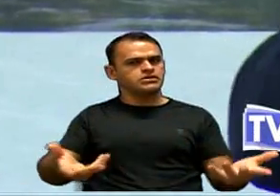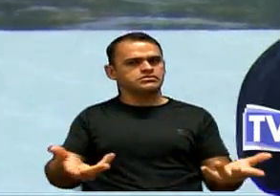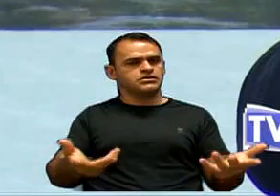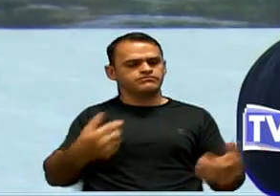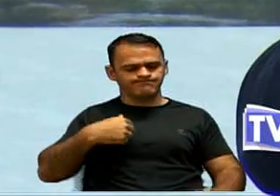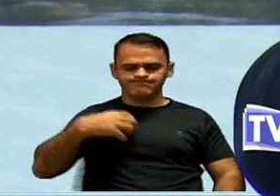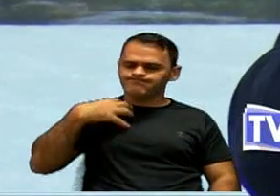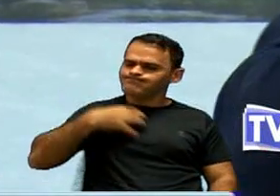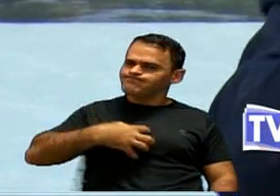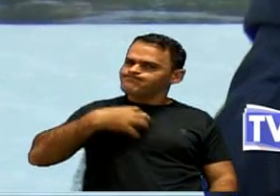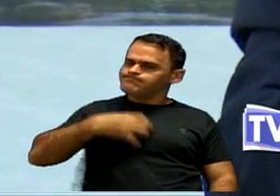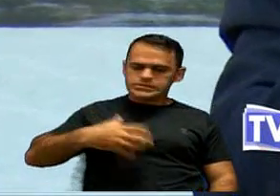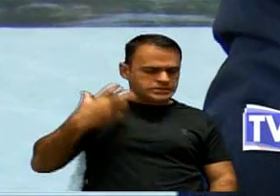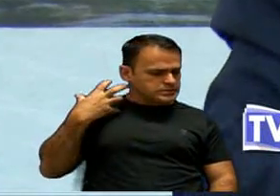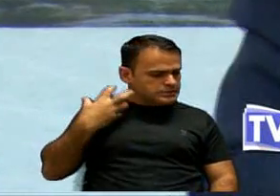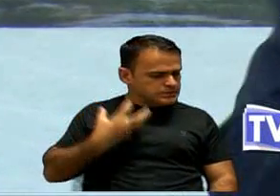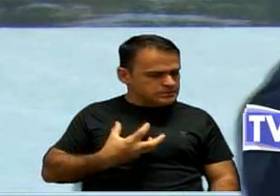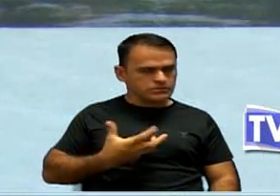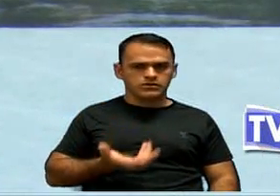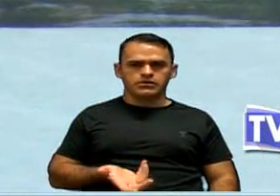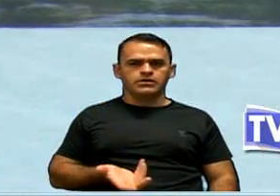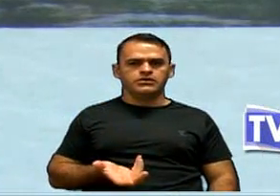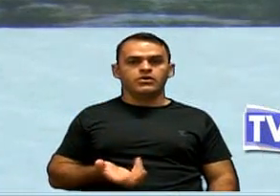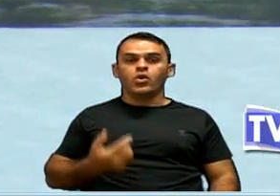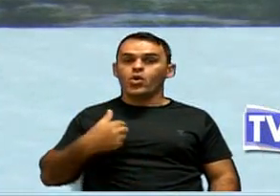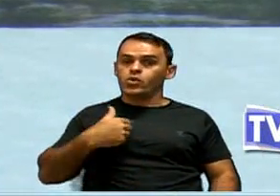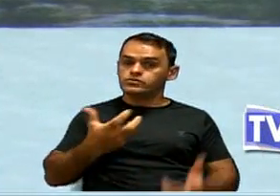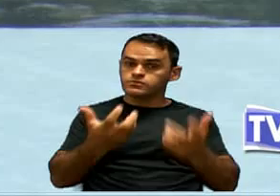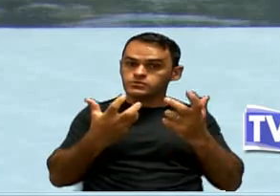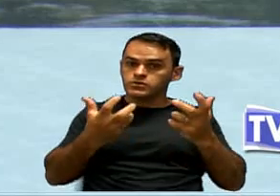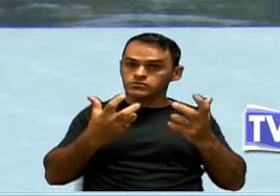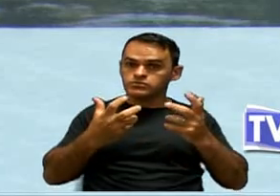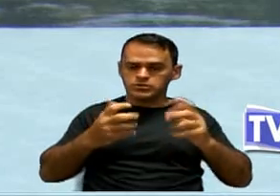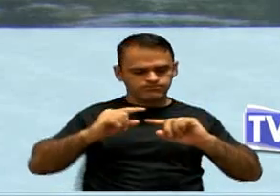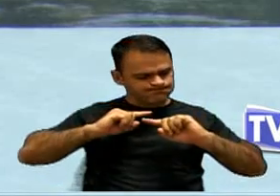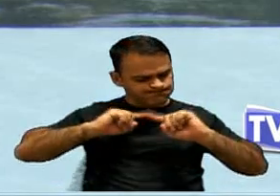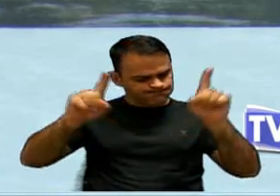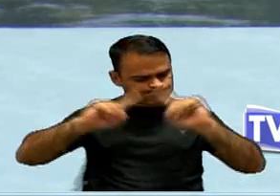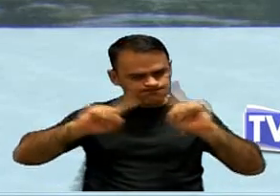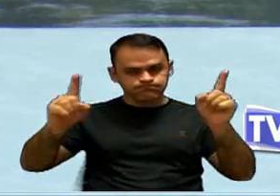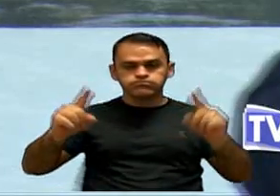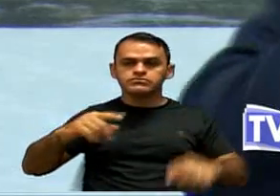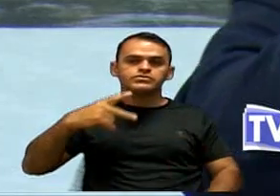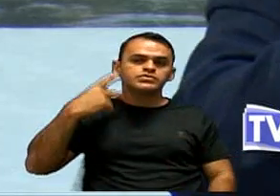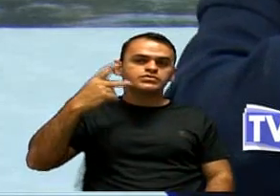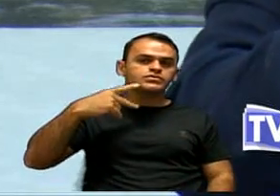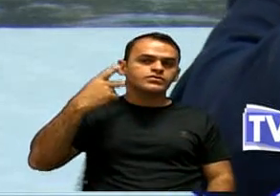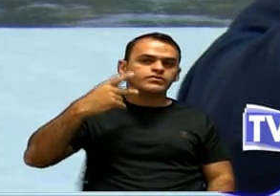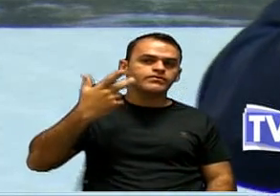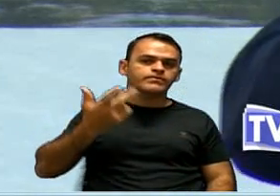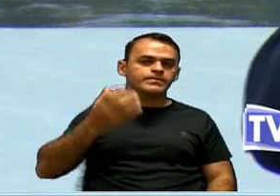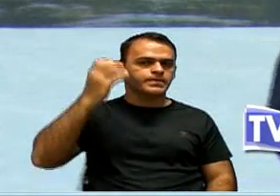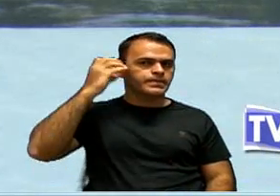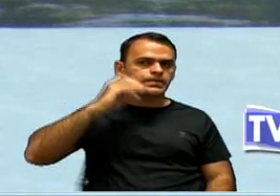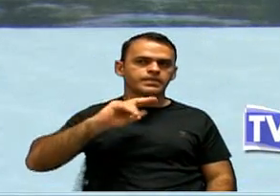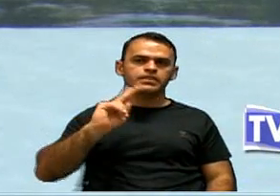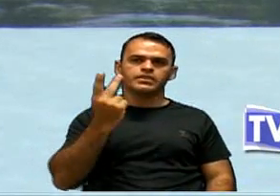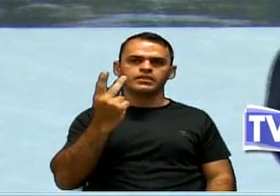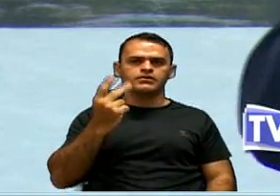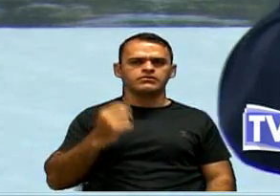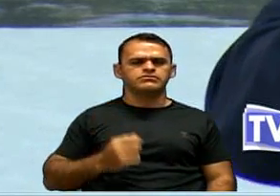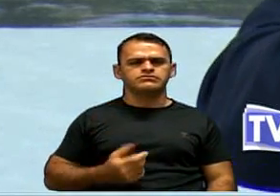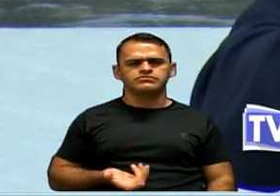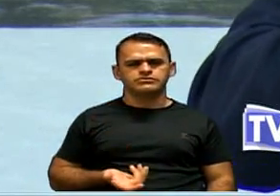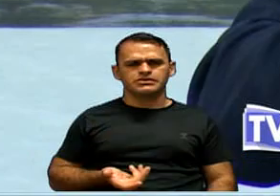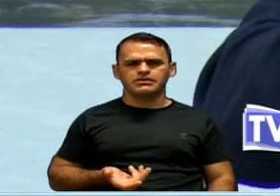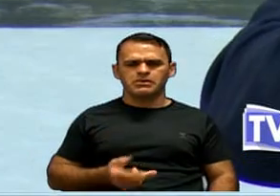essa é a minha indignação. Hoje eu quero fazer esse protesto, senhor presidente, vereador Lúcio Piscine. Não